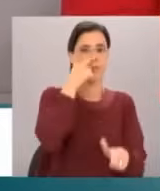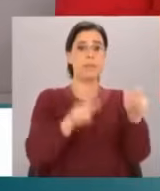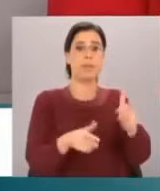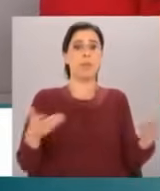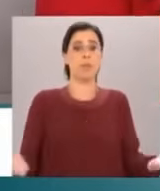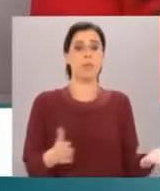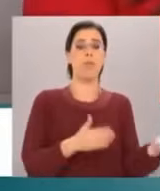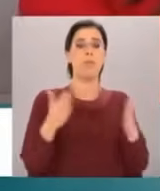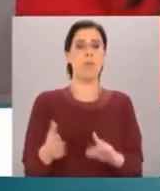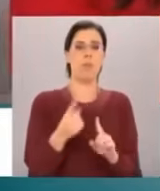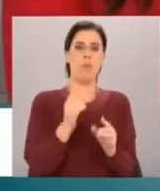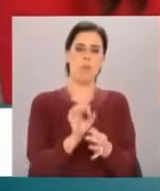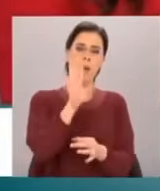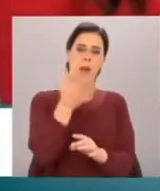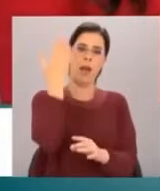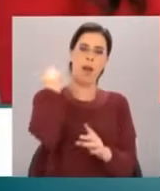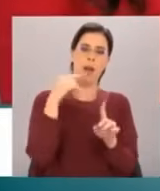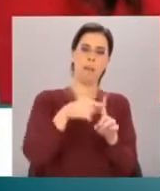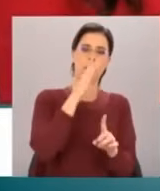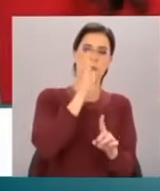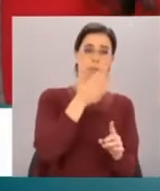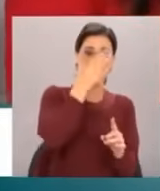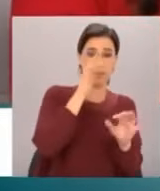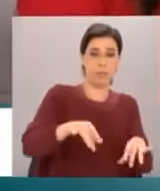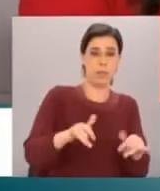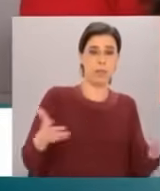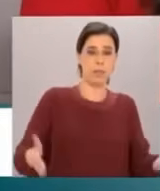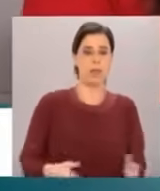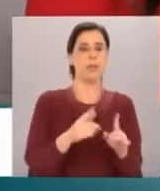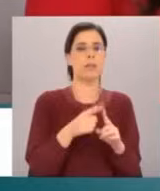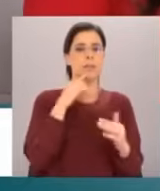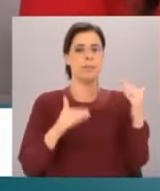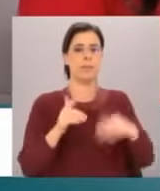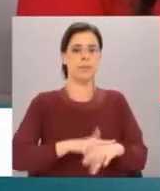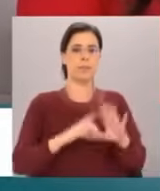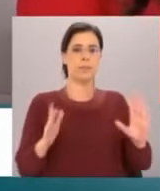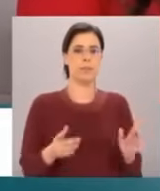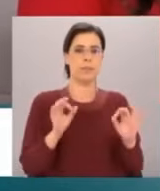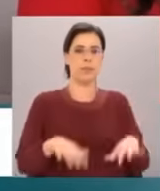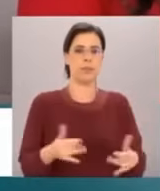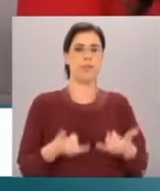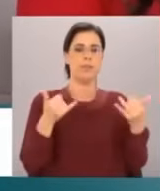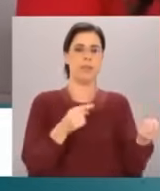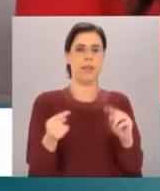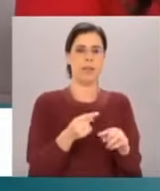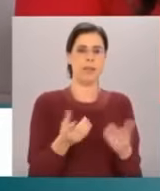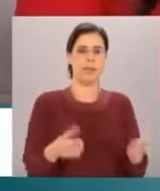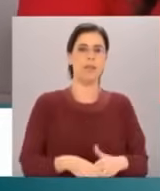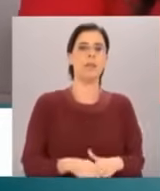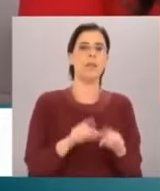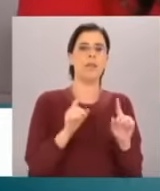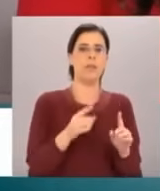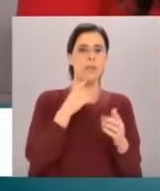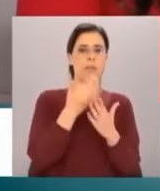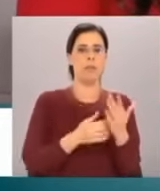destas pessoas por outro lado só uma nota que a pouco já foi o ataque Às vezes a questão do vestido aqui vamos os tempos porque terminei é só comentar esta questão